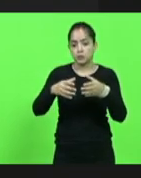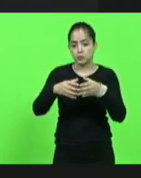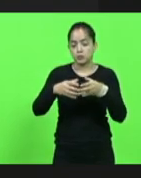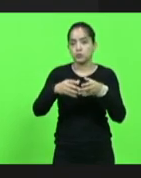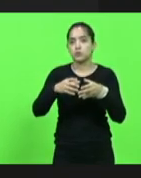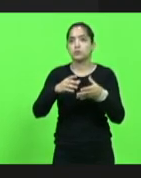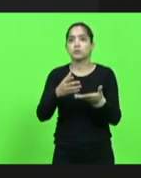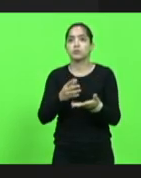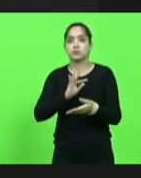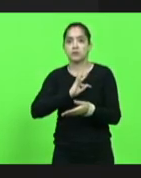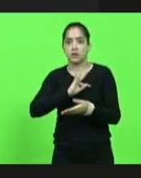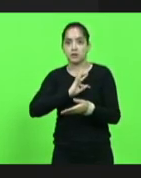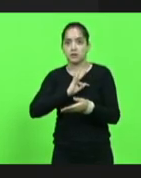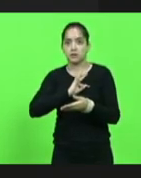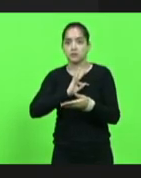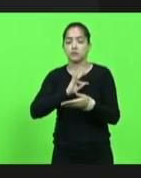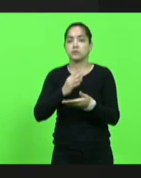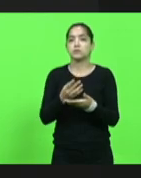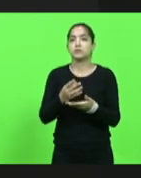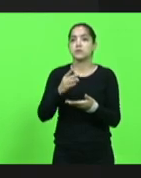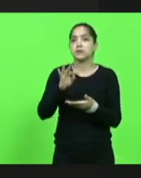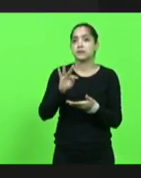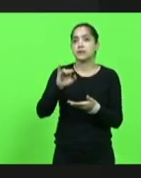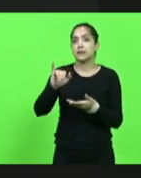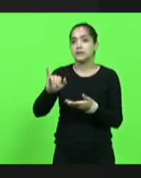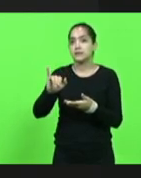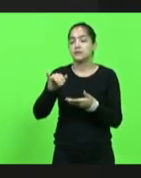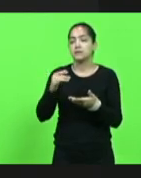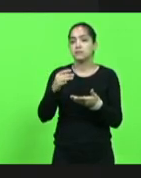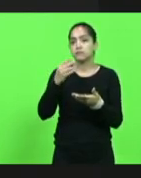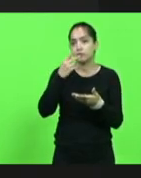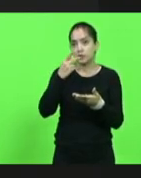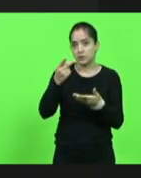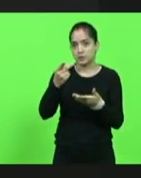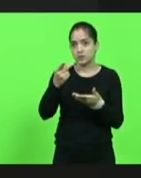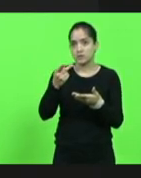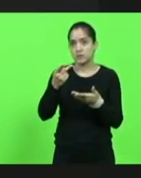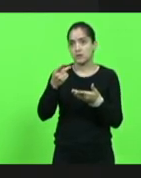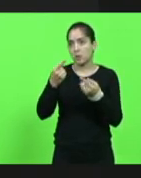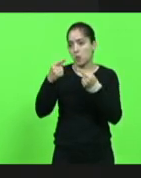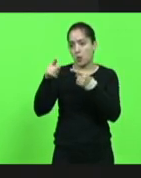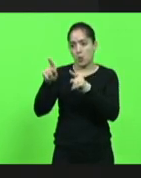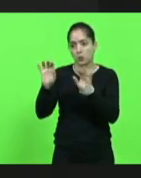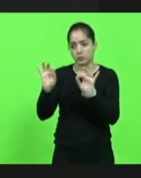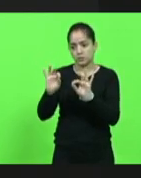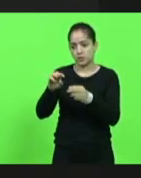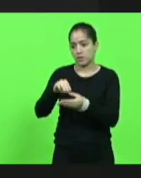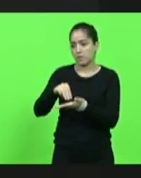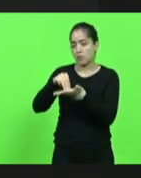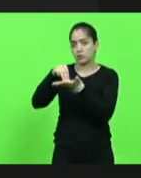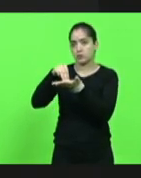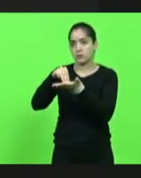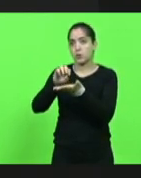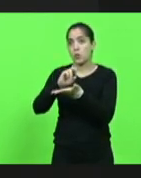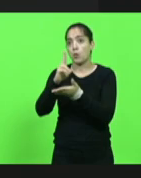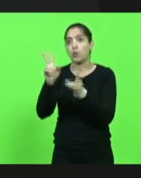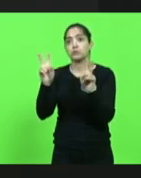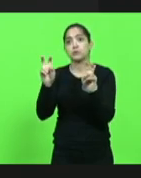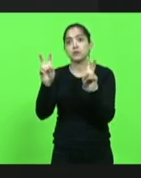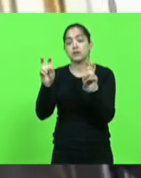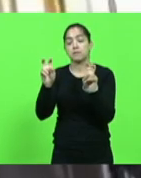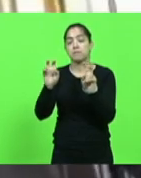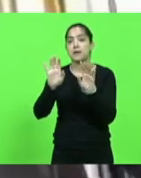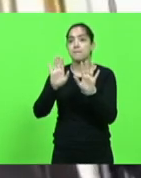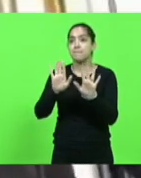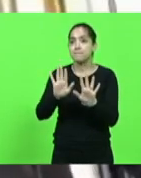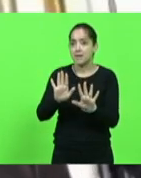Departamento Legislativo. Volto a dizer aqui, foi o que eu disse, nada contra a moção ou o assunto, mas é